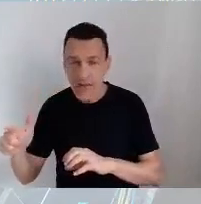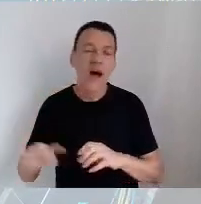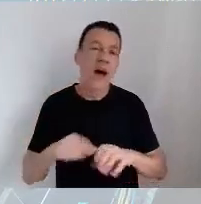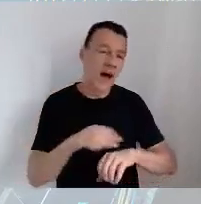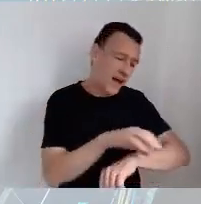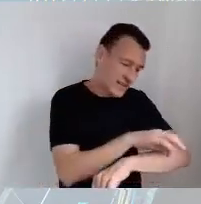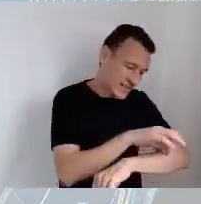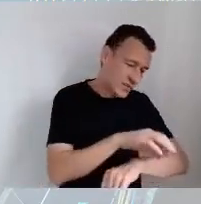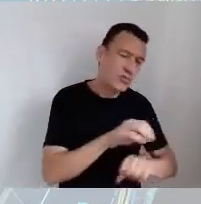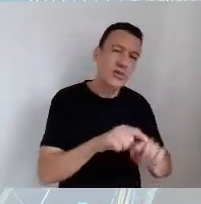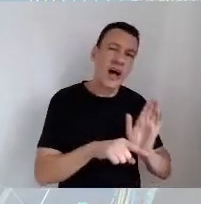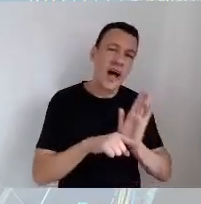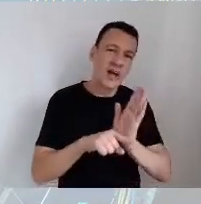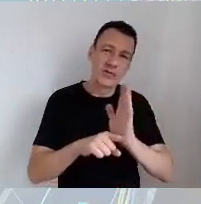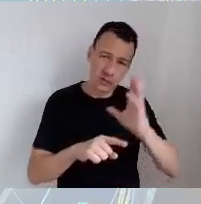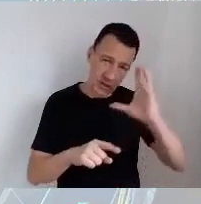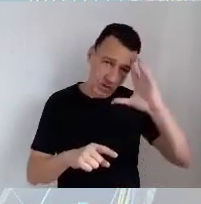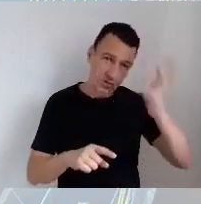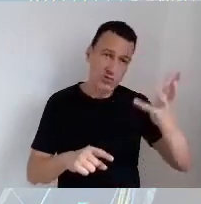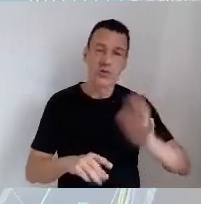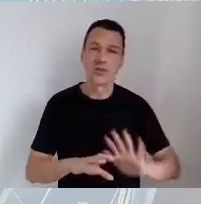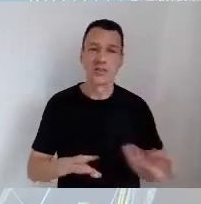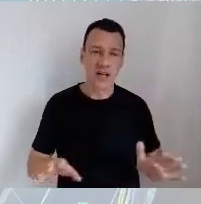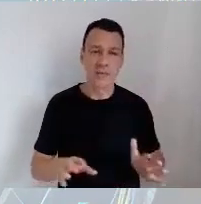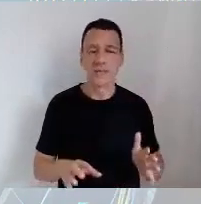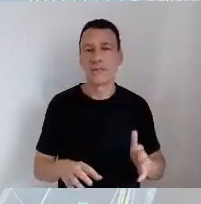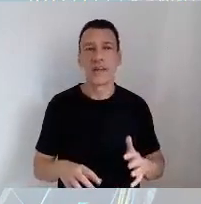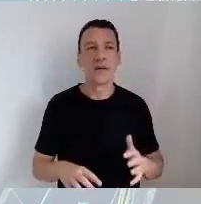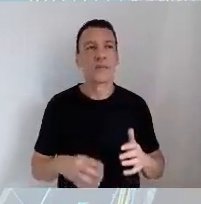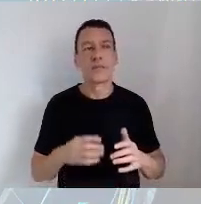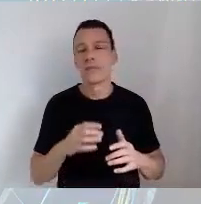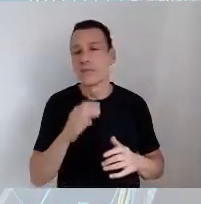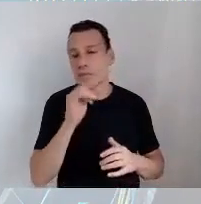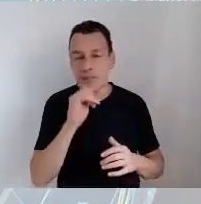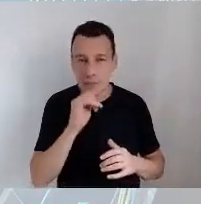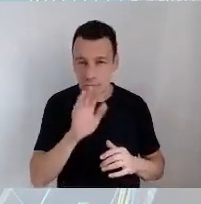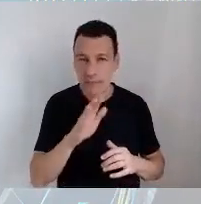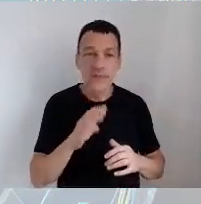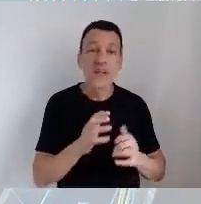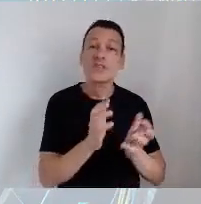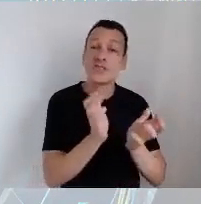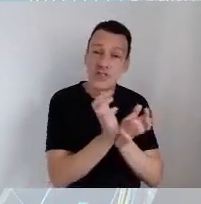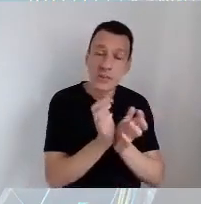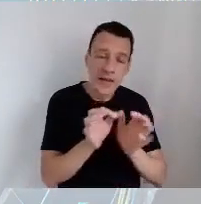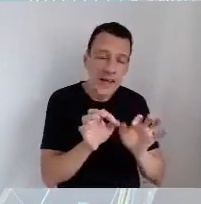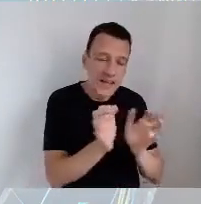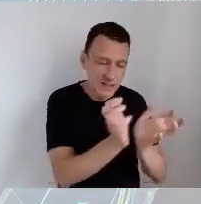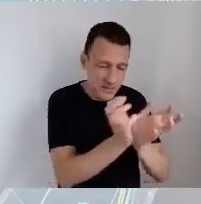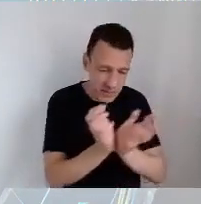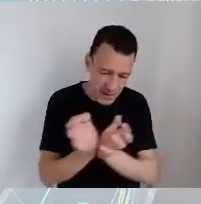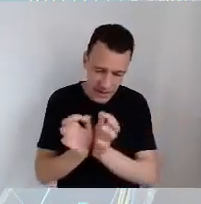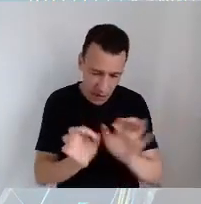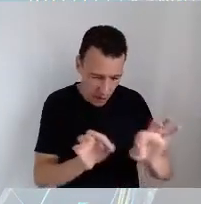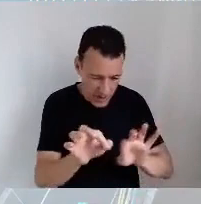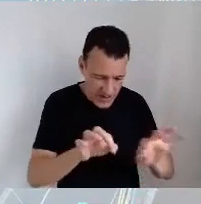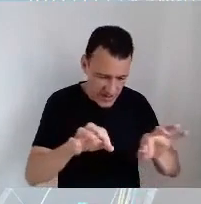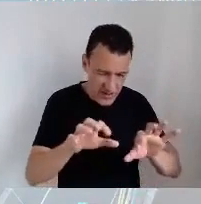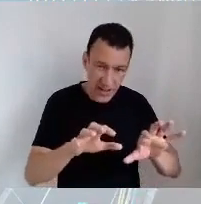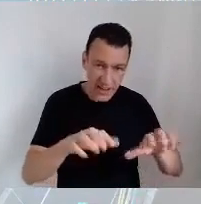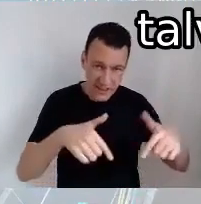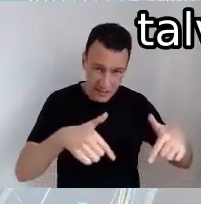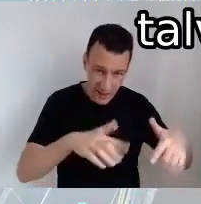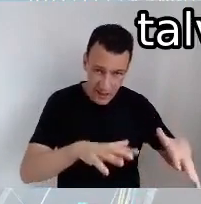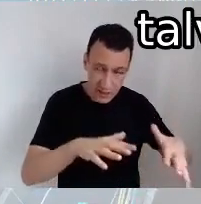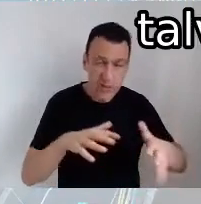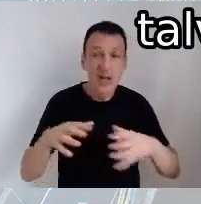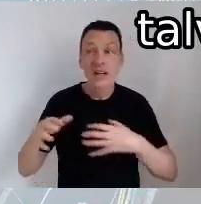contexto inclui por exemplo o time a organização da estrutura de times agora o ponto interessante é esse esse ponto aqui esse